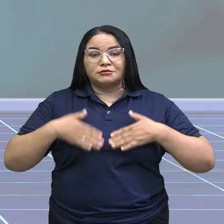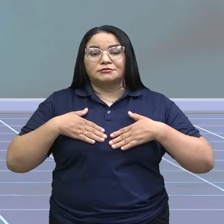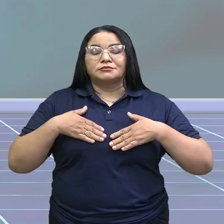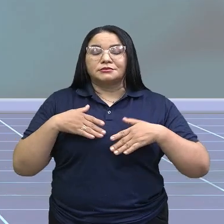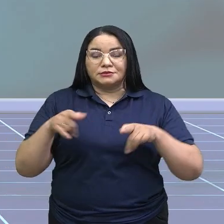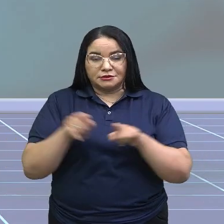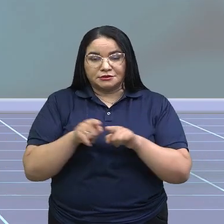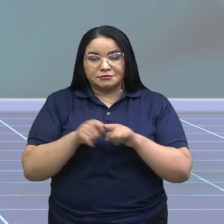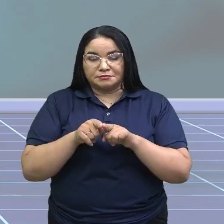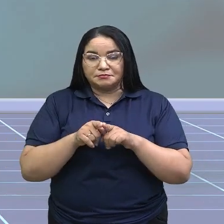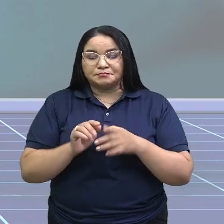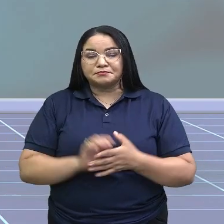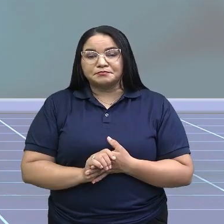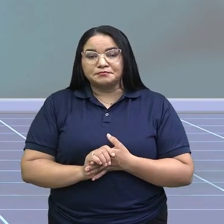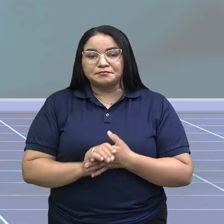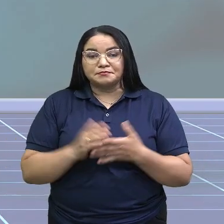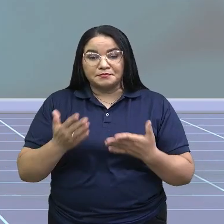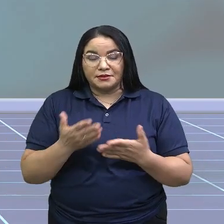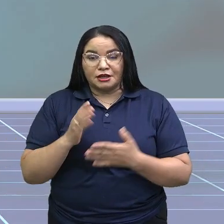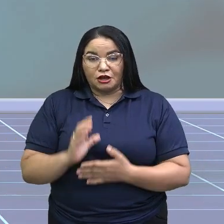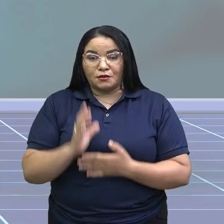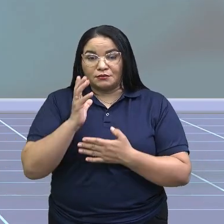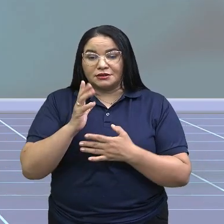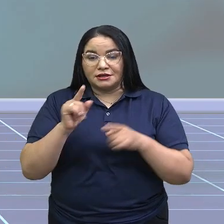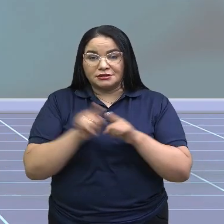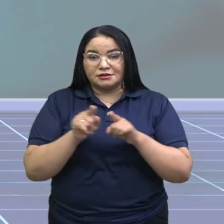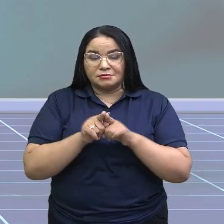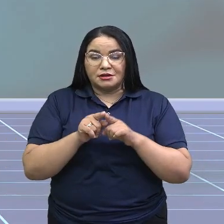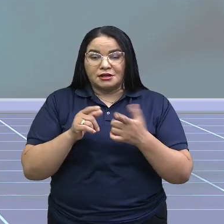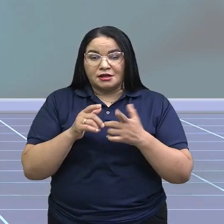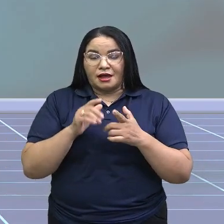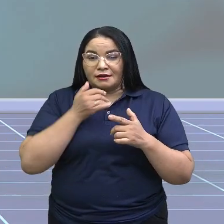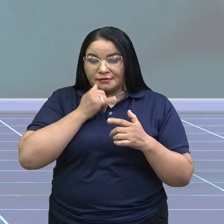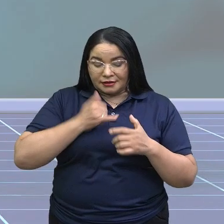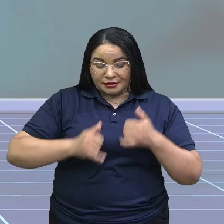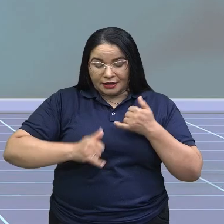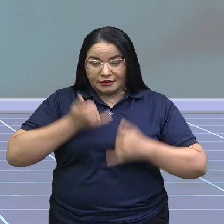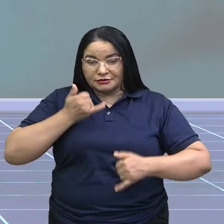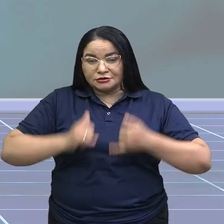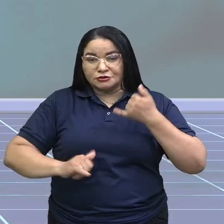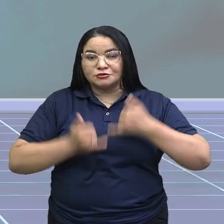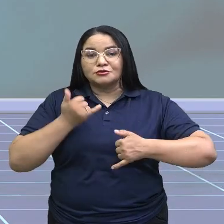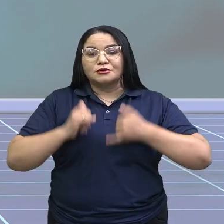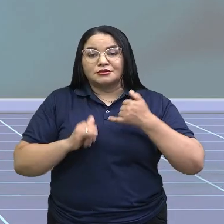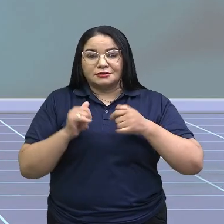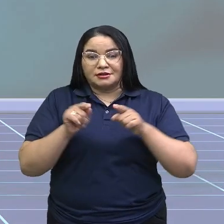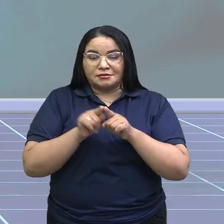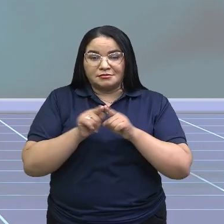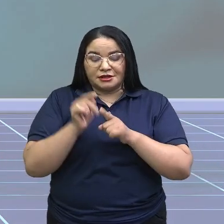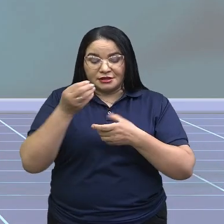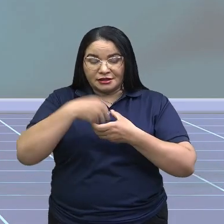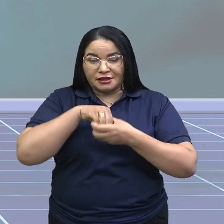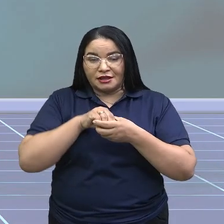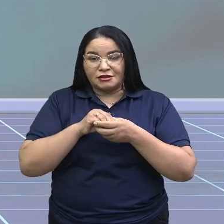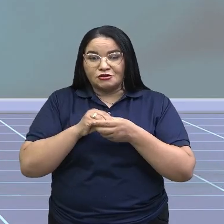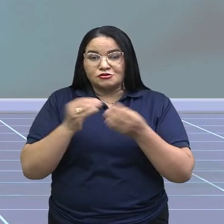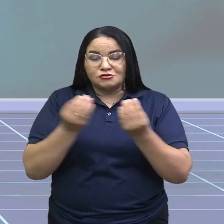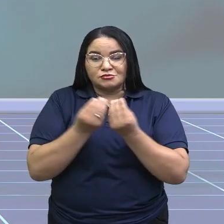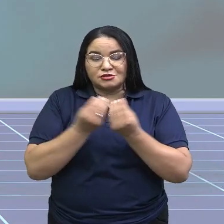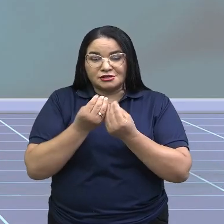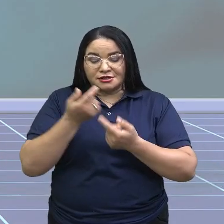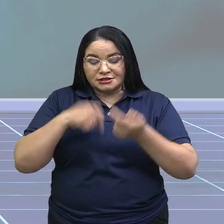nosso corpo, né? Então existem aqui impulsos elétricos, existem substâncias químicas que realizam ali toda